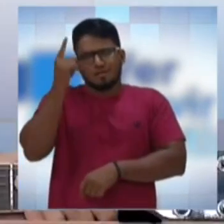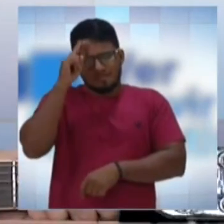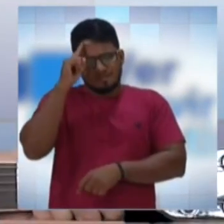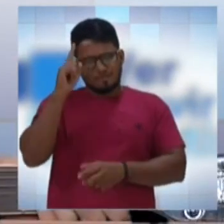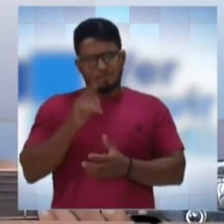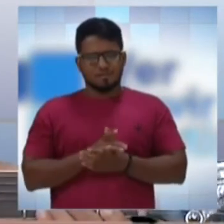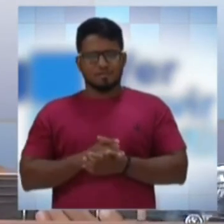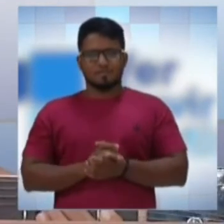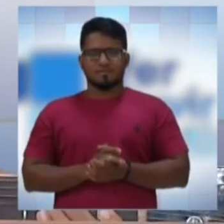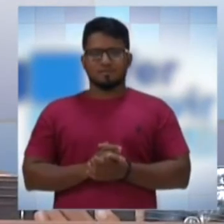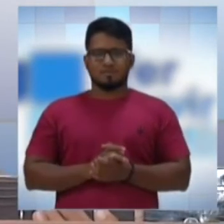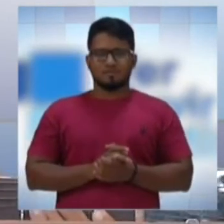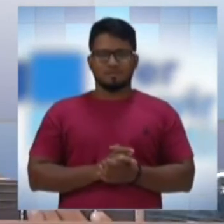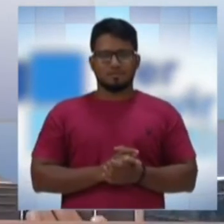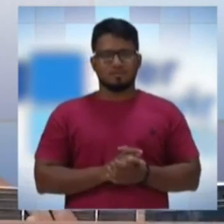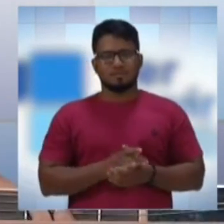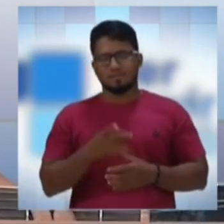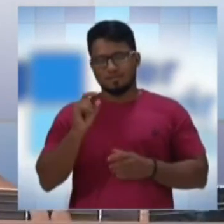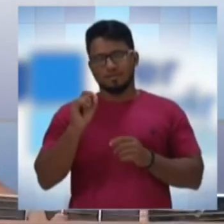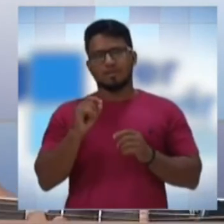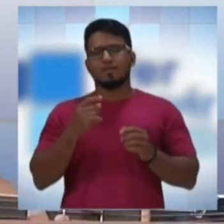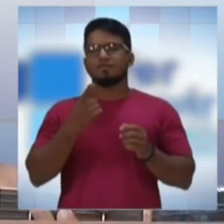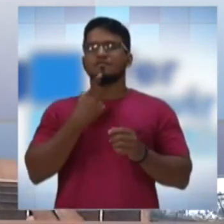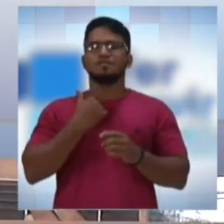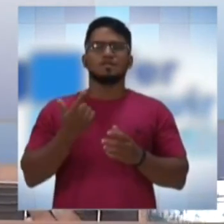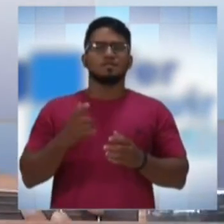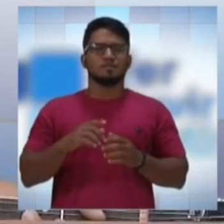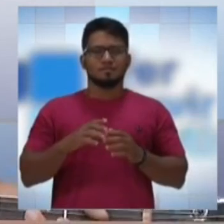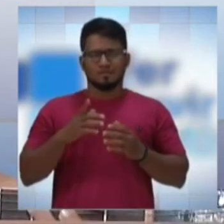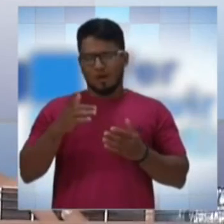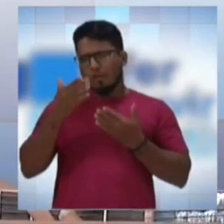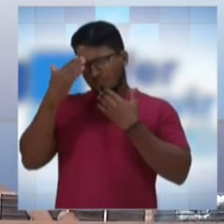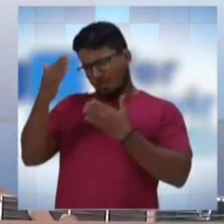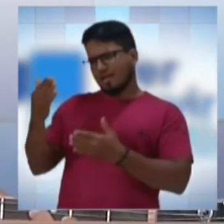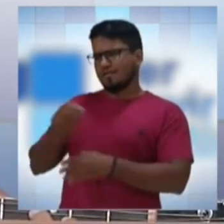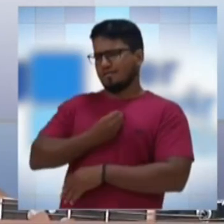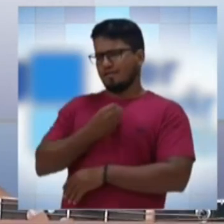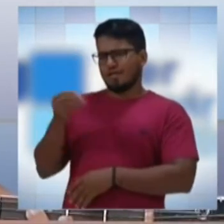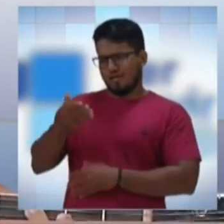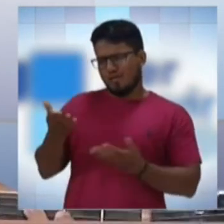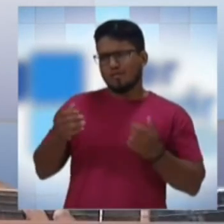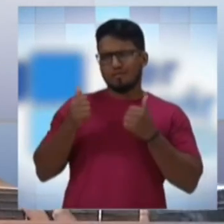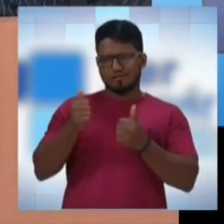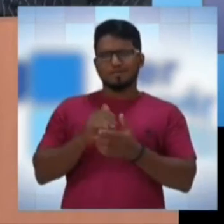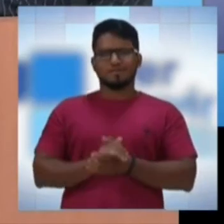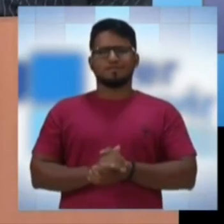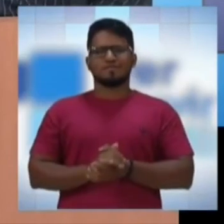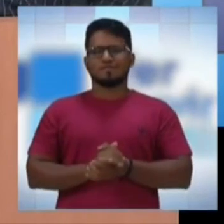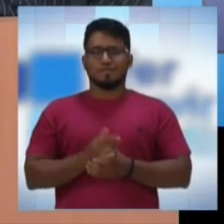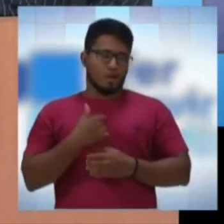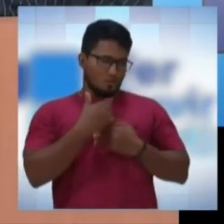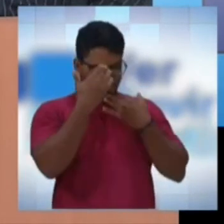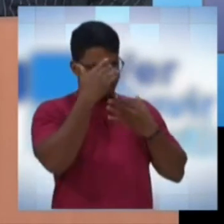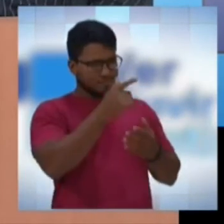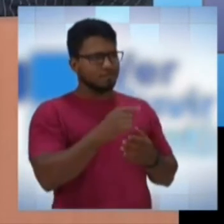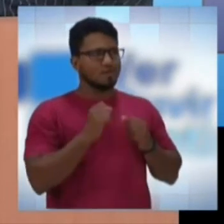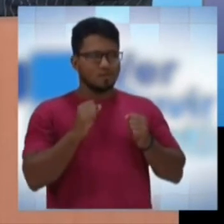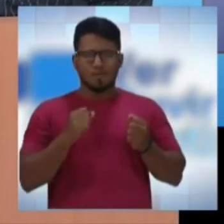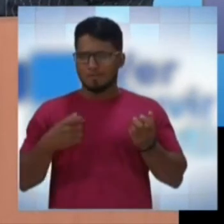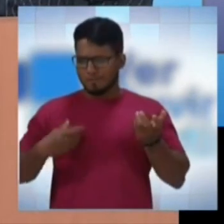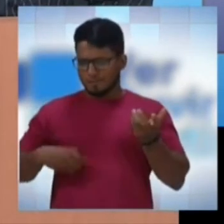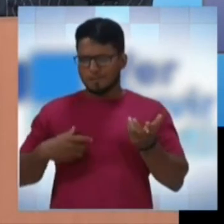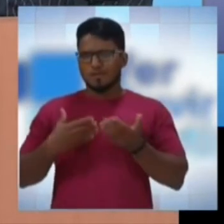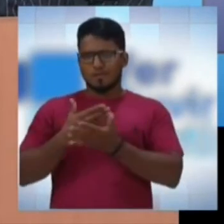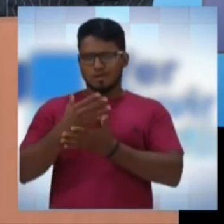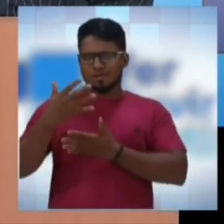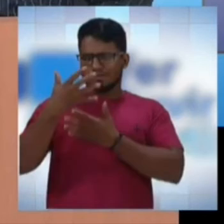ser melhor a cada dia. Sim. Né? Esses são os meus objetivos. Francisca, muito obrigado pela sua presença aqui, tá bom? Eu que agradeço. E